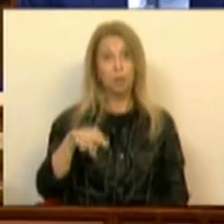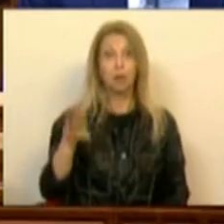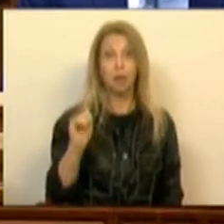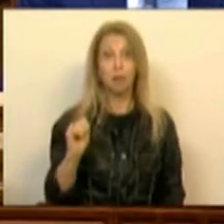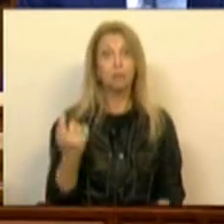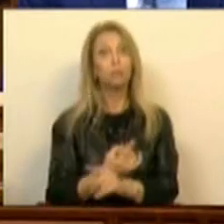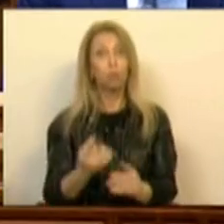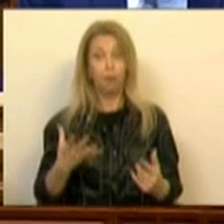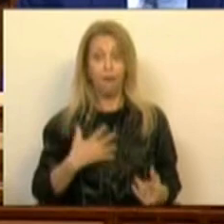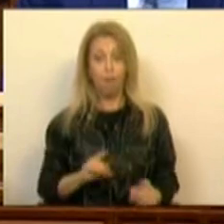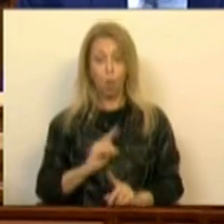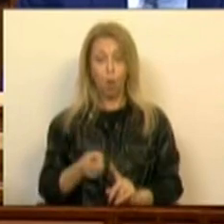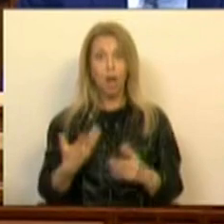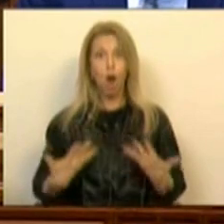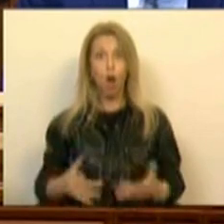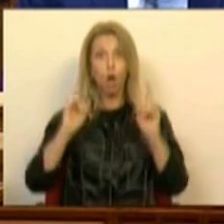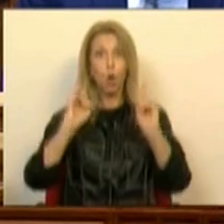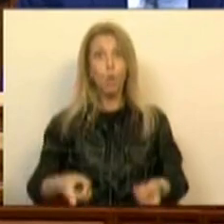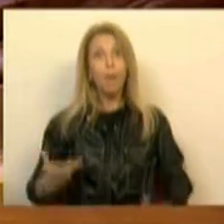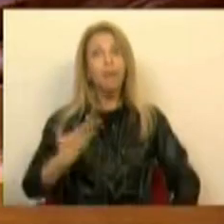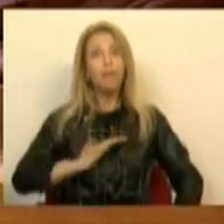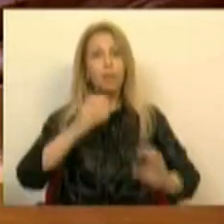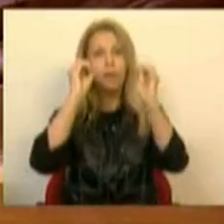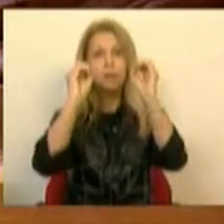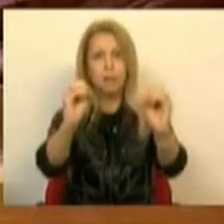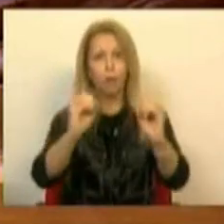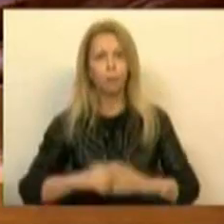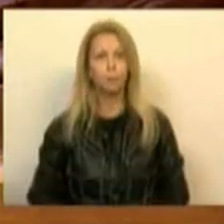ano com as dívidas a zero.